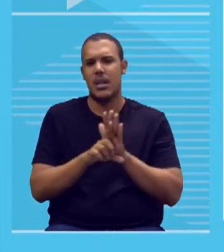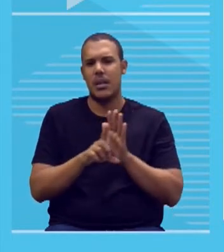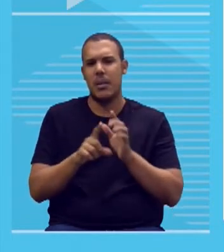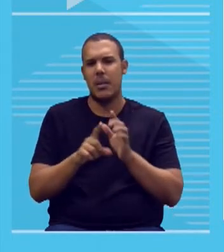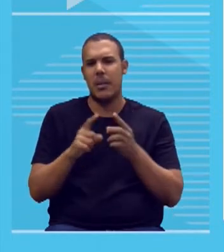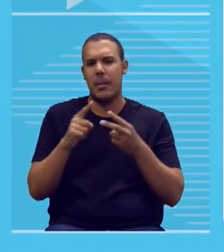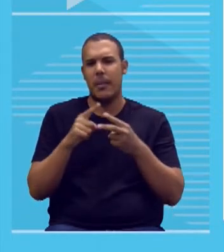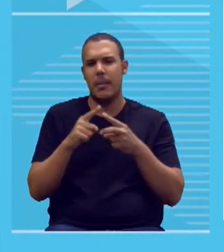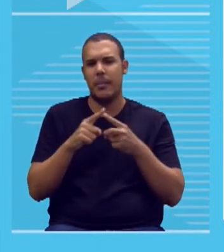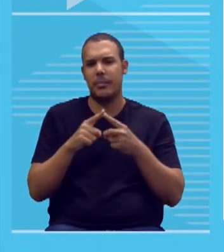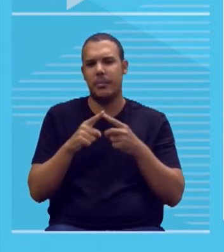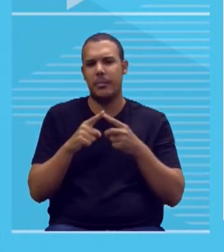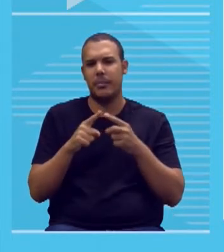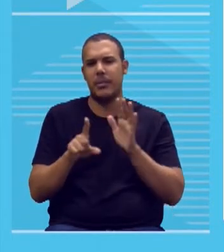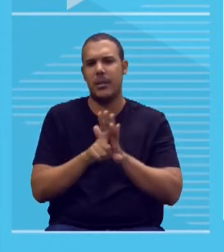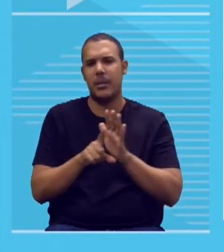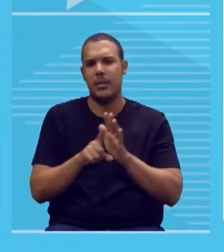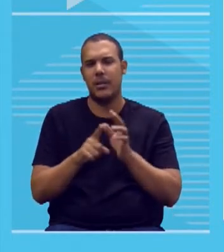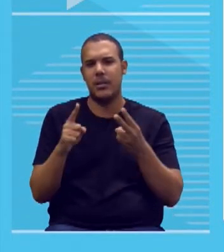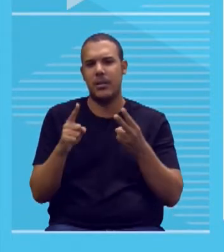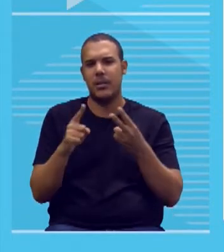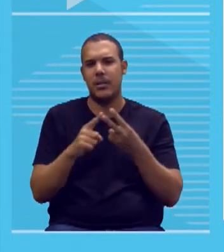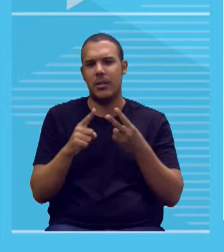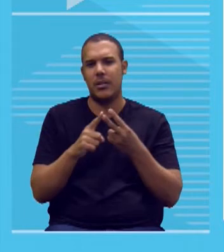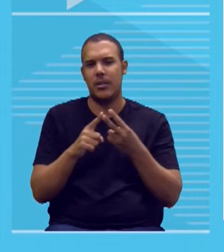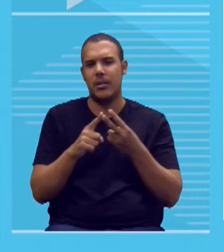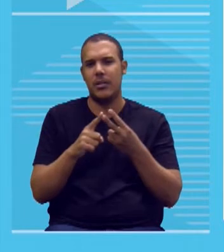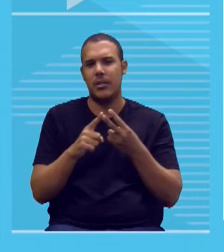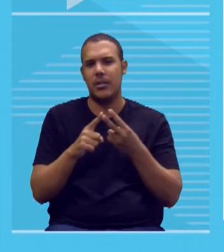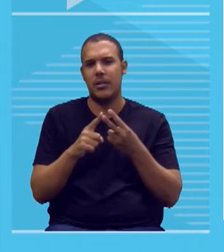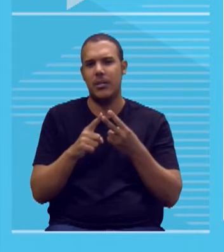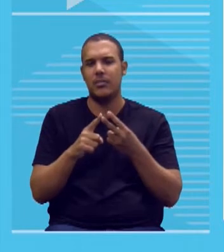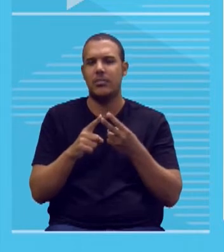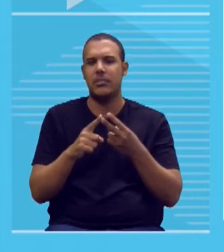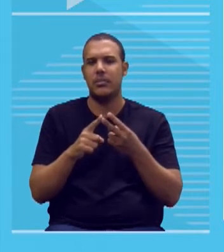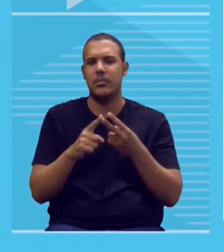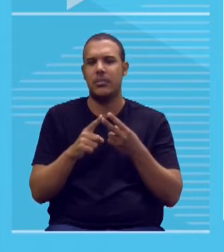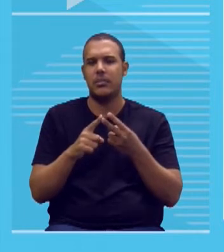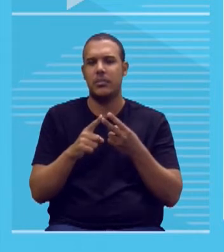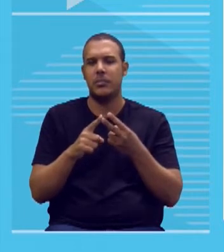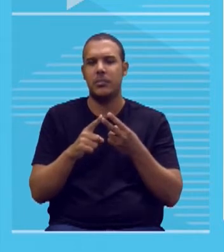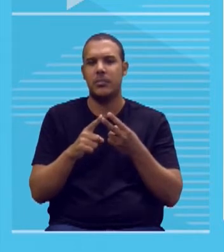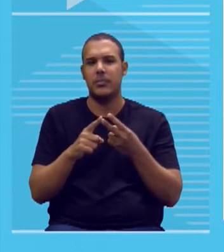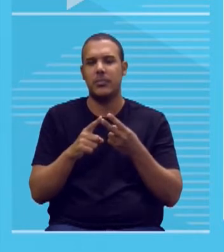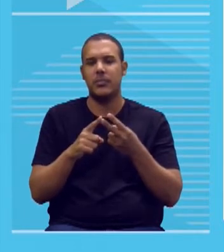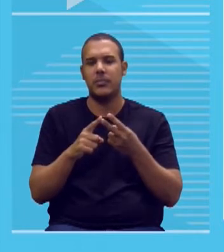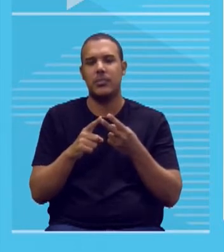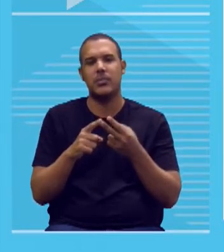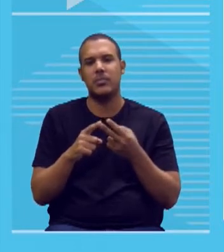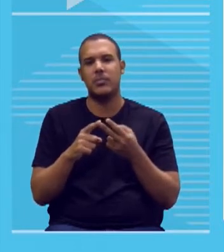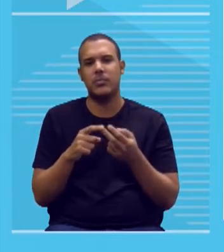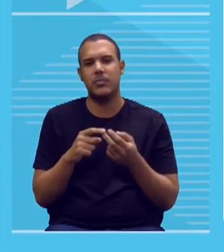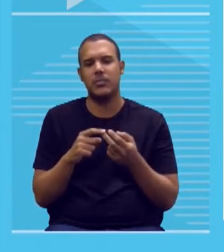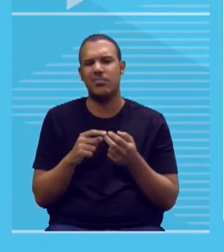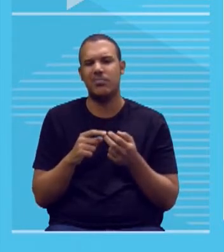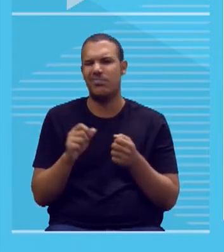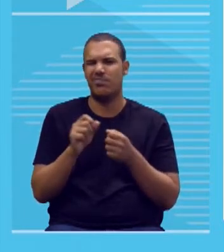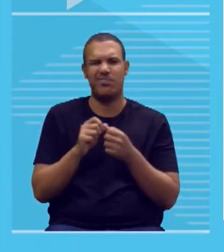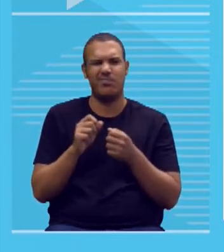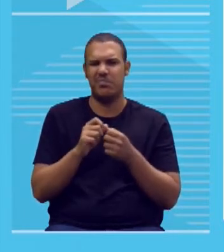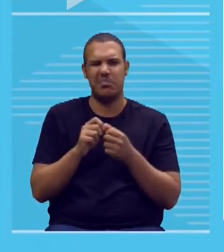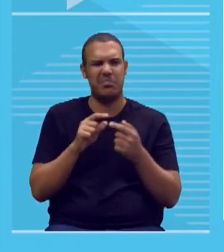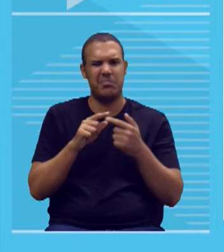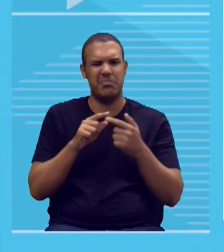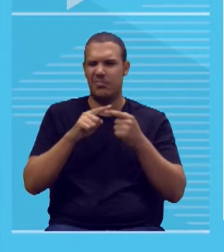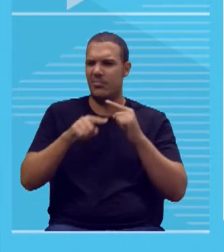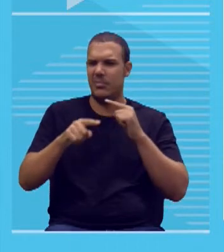desuso o e lei da transmissão dos caracteres adquiridos não fazem O que é não tem nada